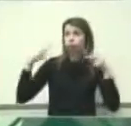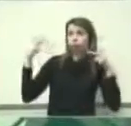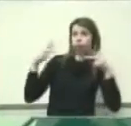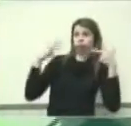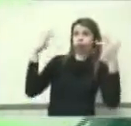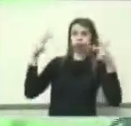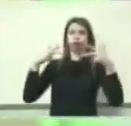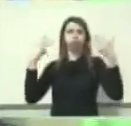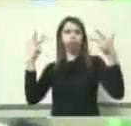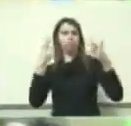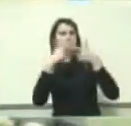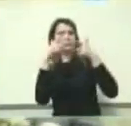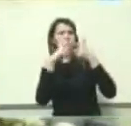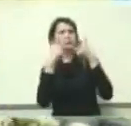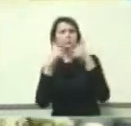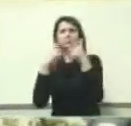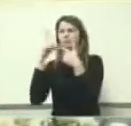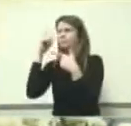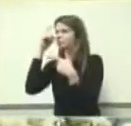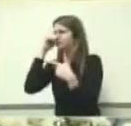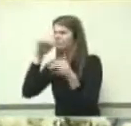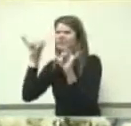na crise